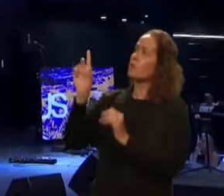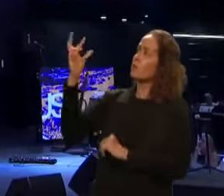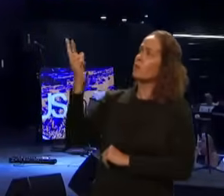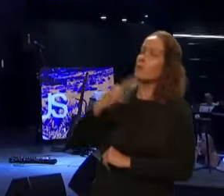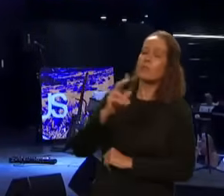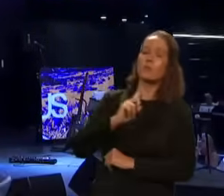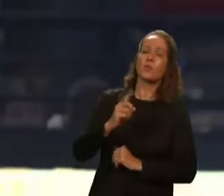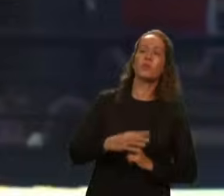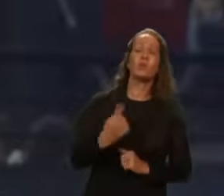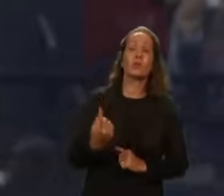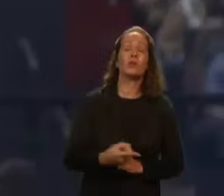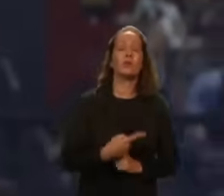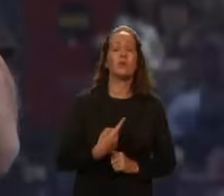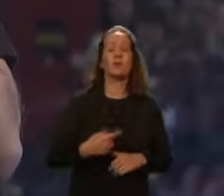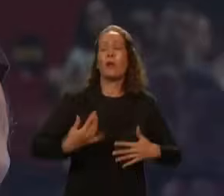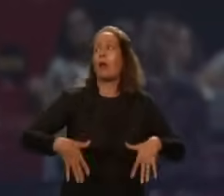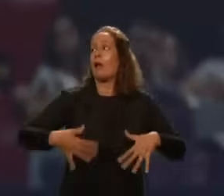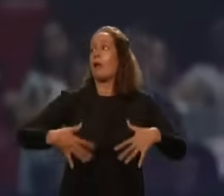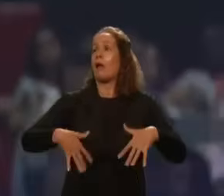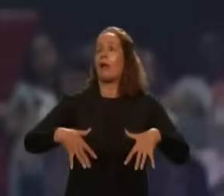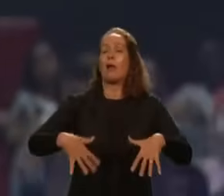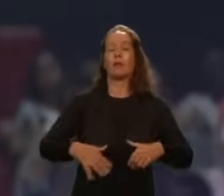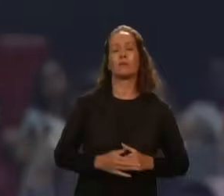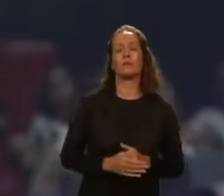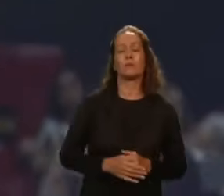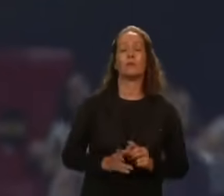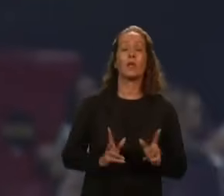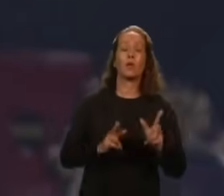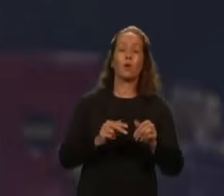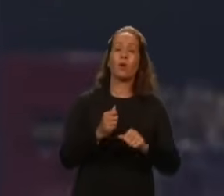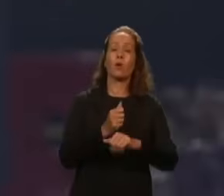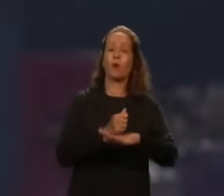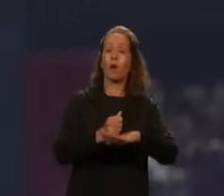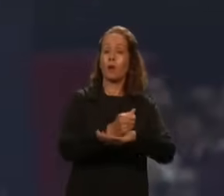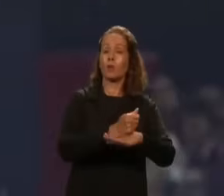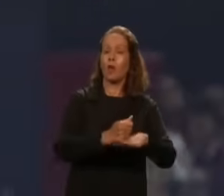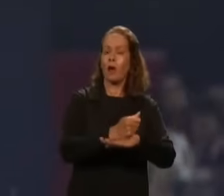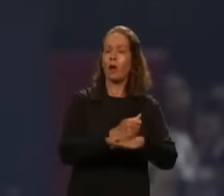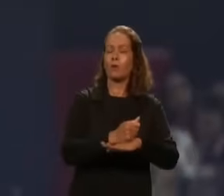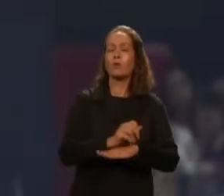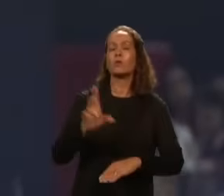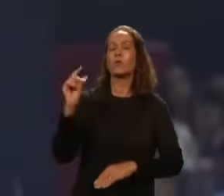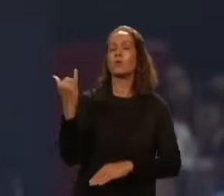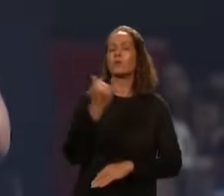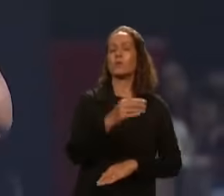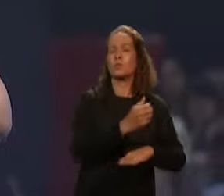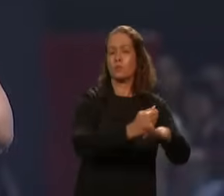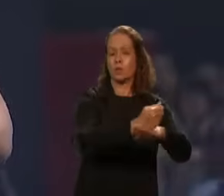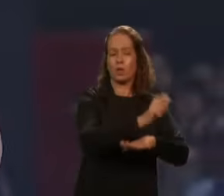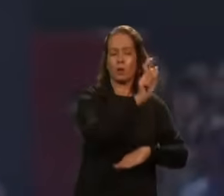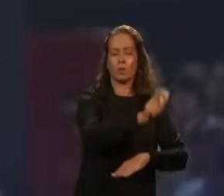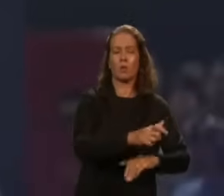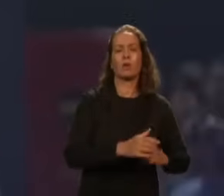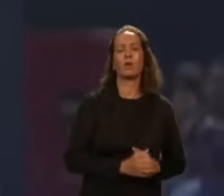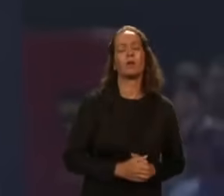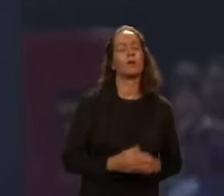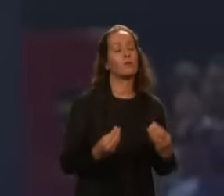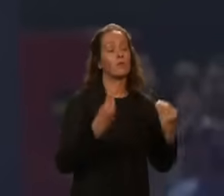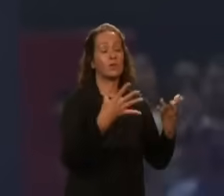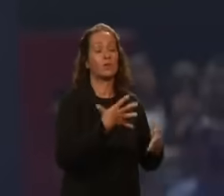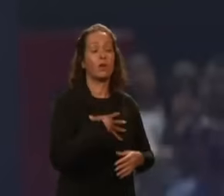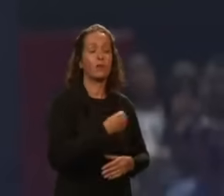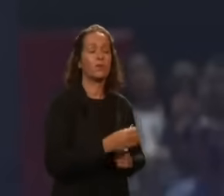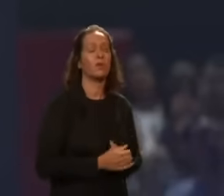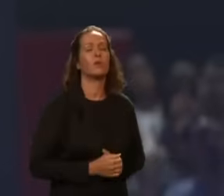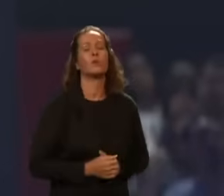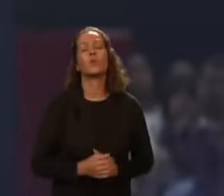meu Deus. É Abraão. Deus falou com Abraão: vou te dar um filho. Deu 1 ano, 2 anos,